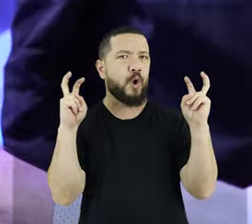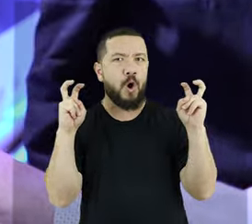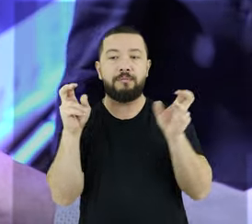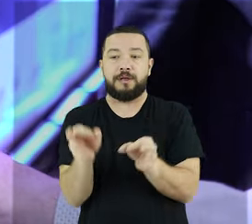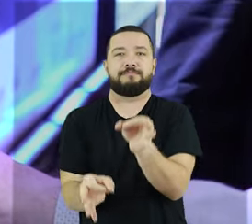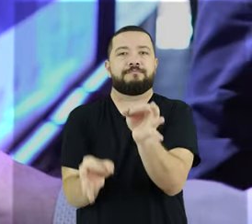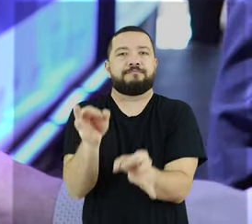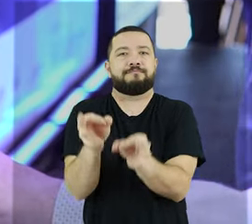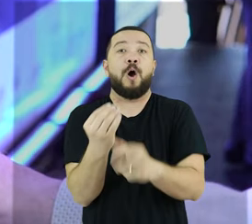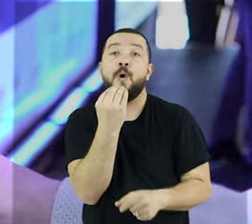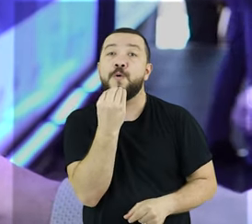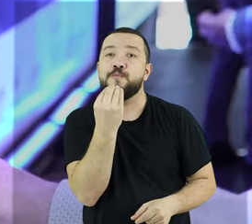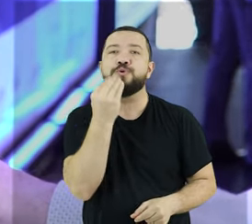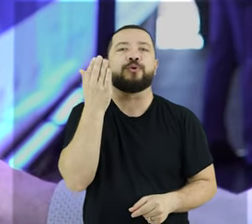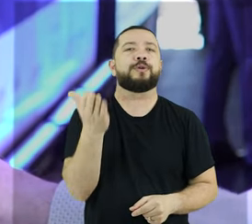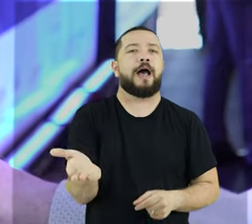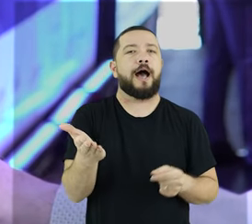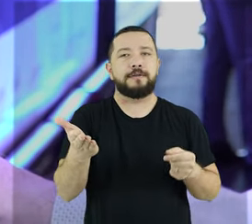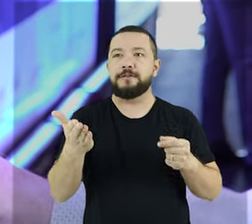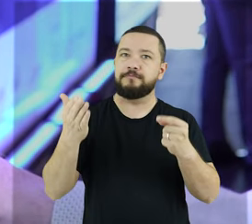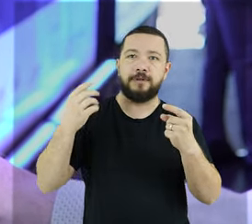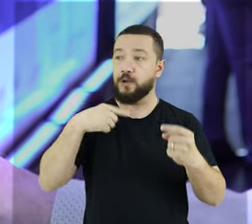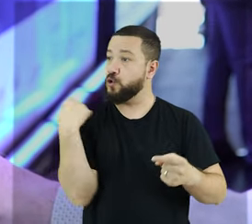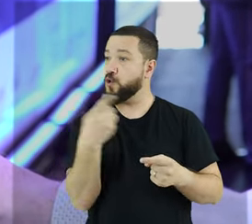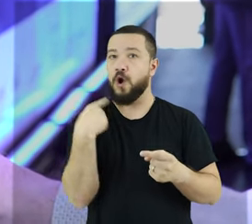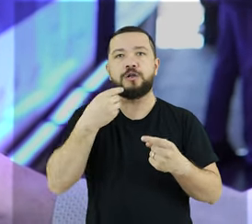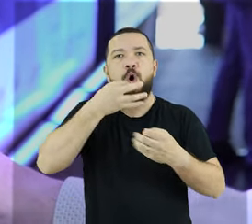essa importante oportunidade de